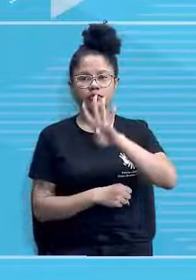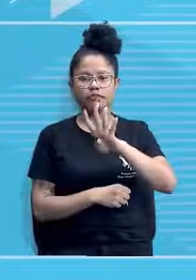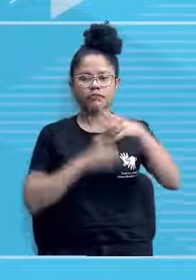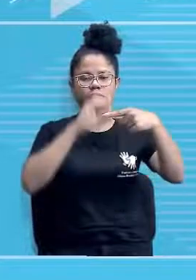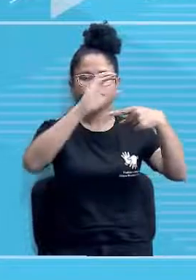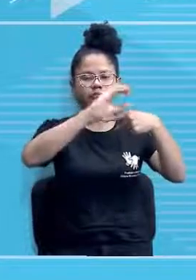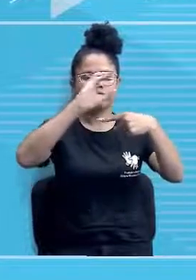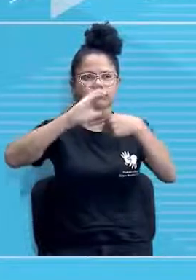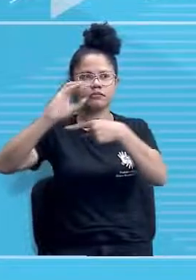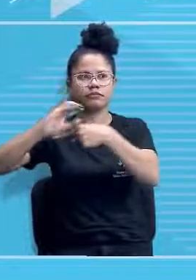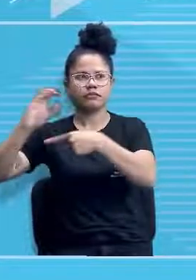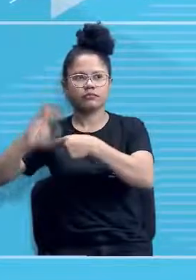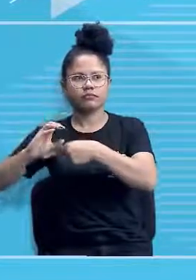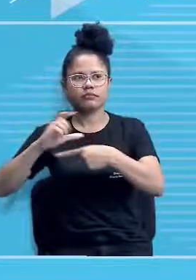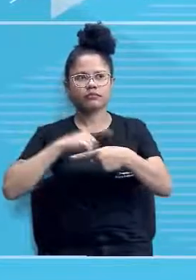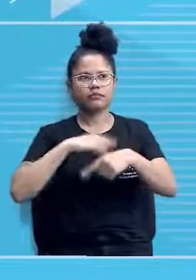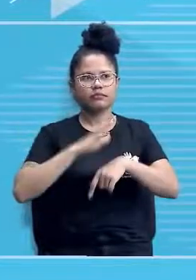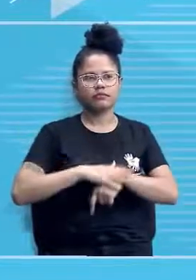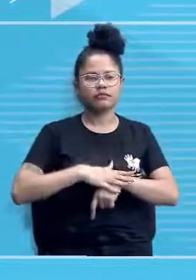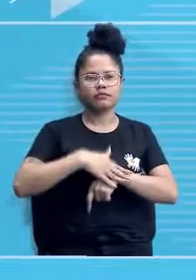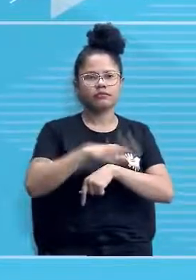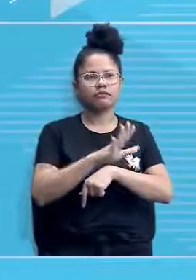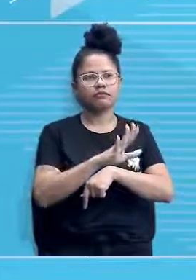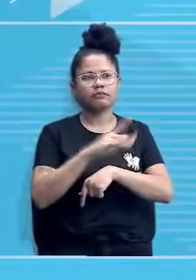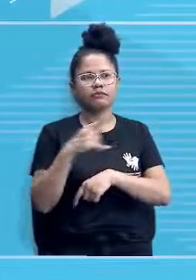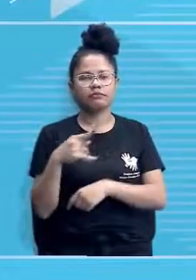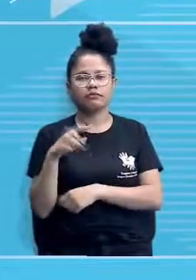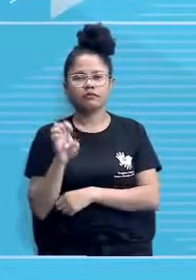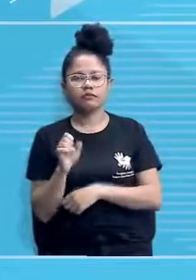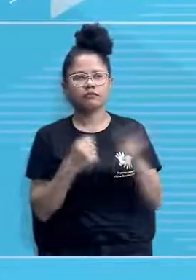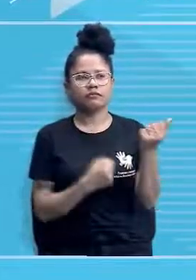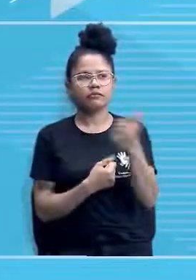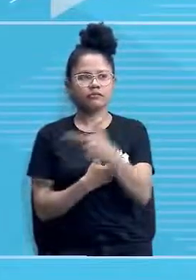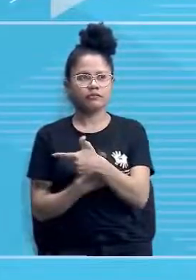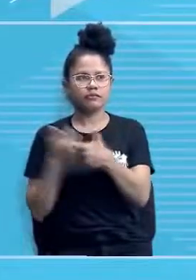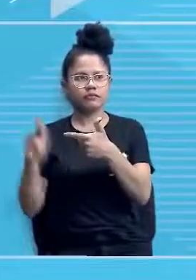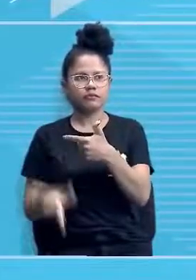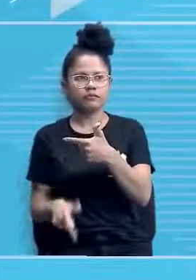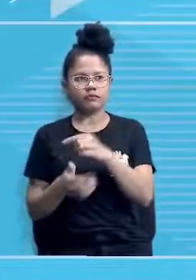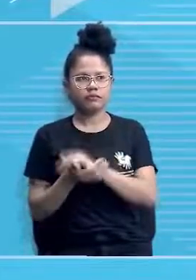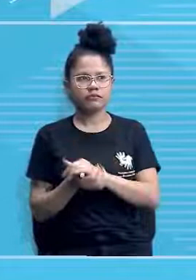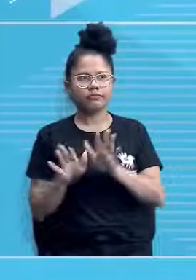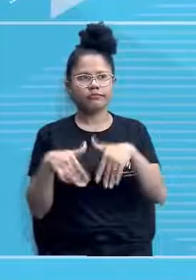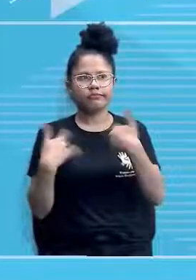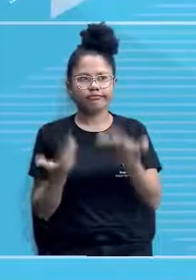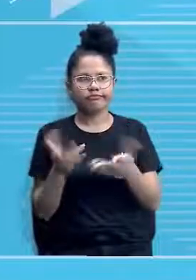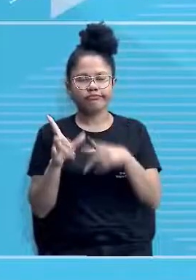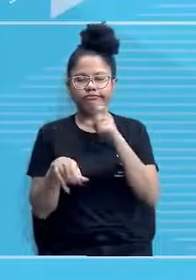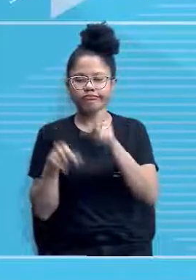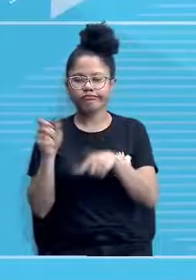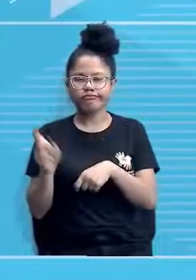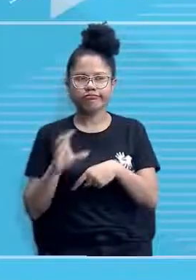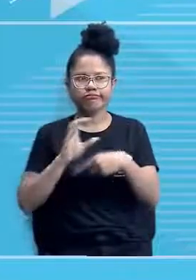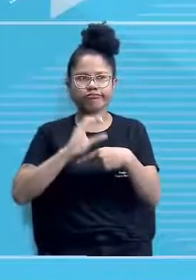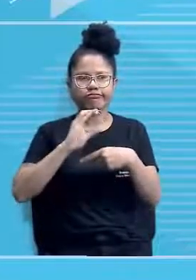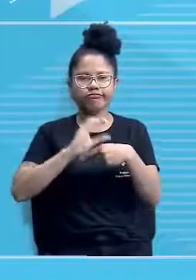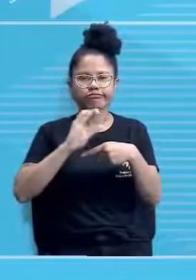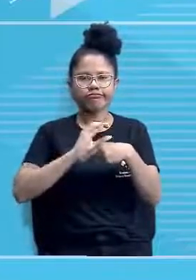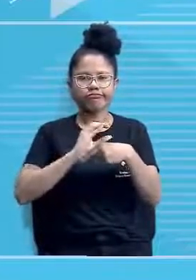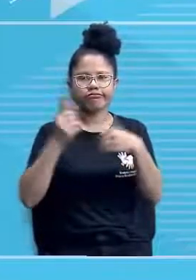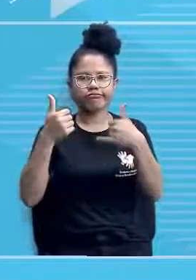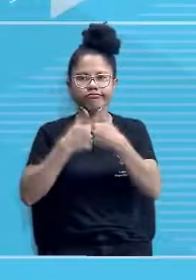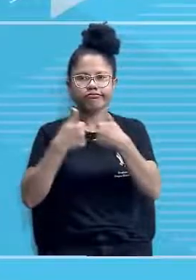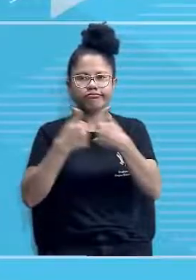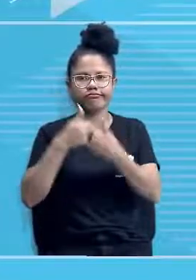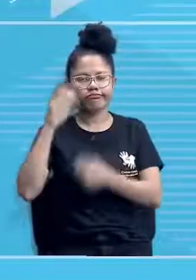reta tem um maior ponto de ebulição do que esse outro Qual foi o critério critério utilizado foi a cadeia principal